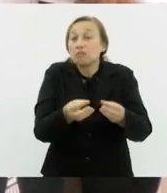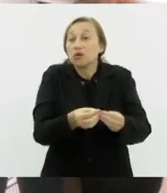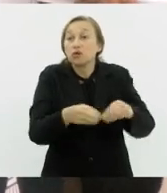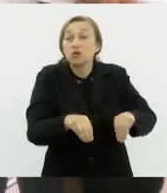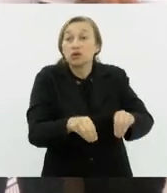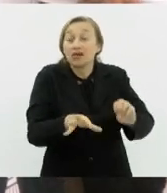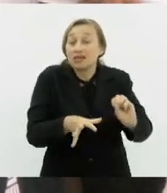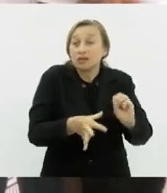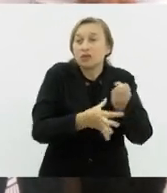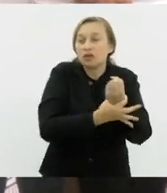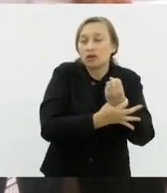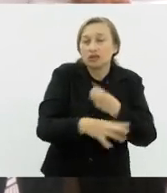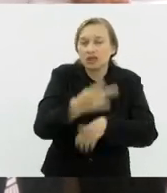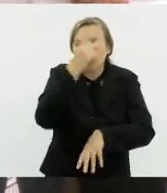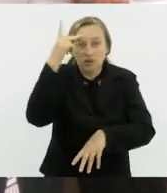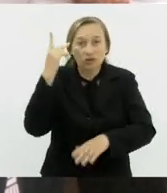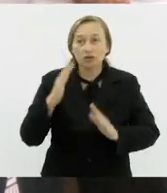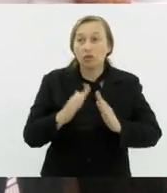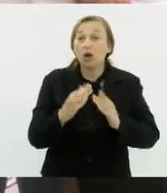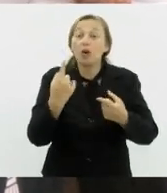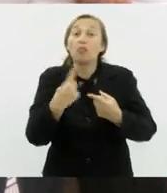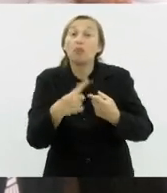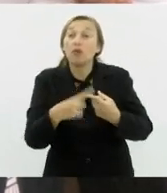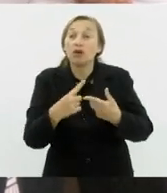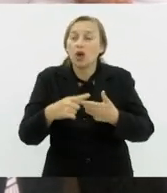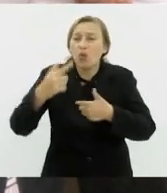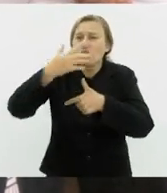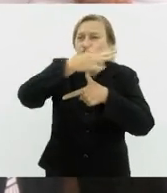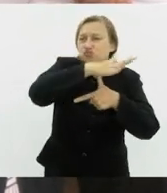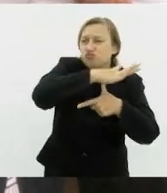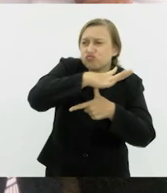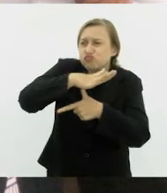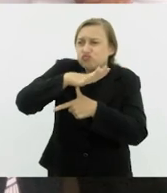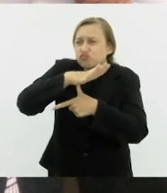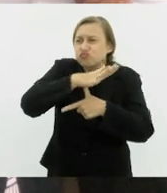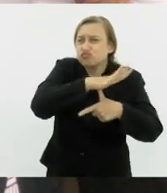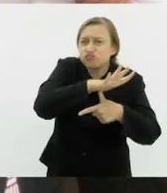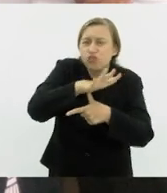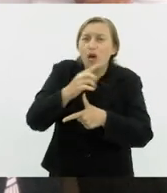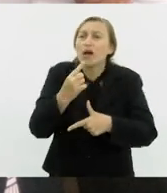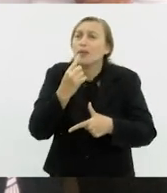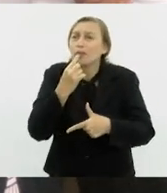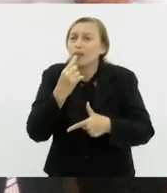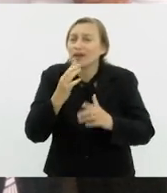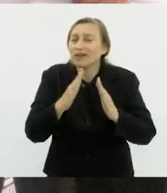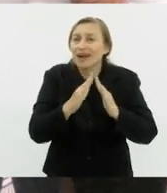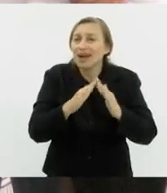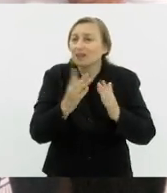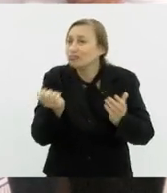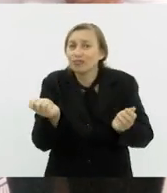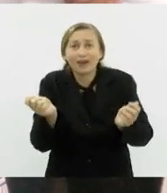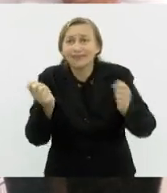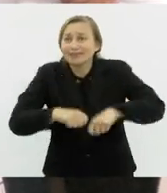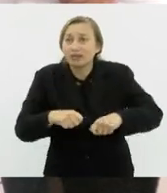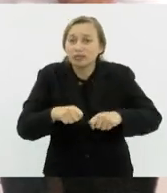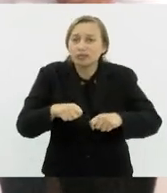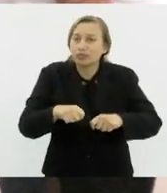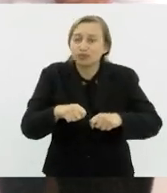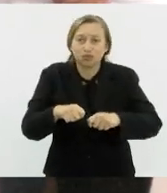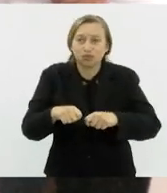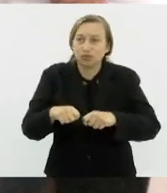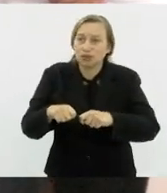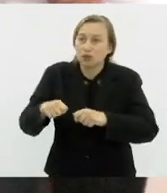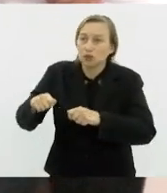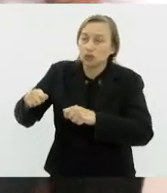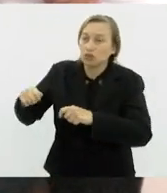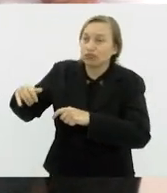quê? Porque os voos mais baixos, se tiver alguma pane, alguma emergência, não há tempo de manobra para os